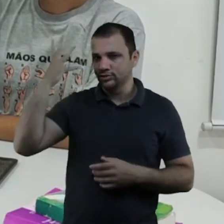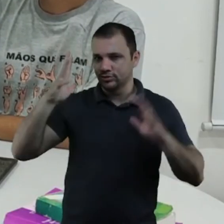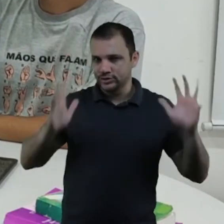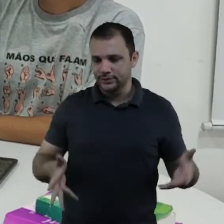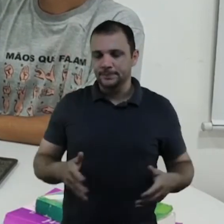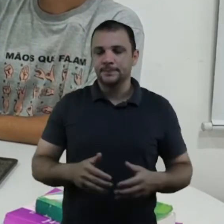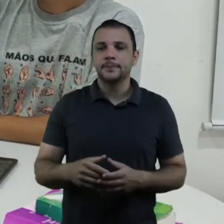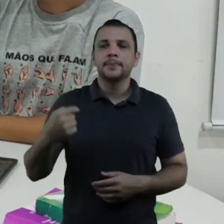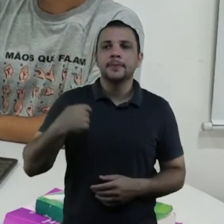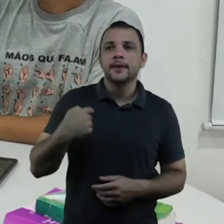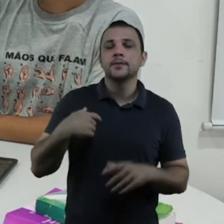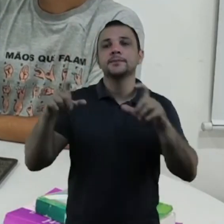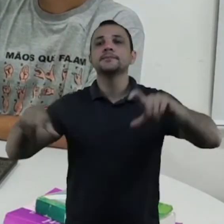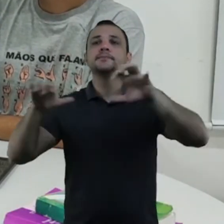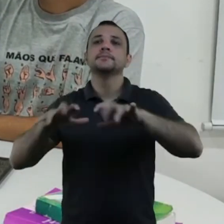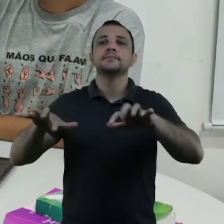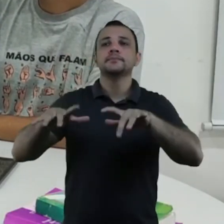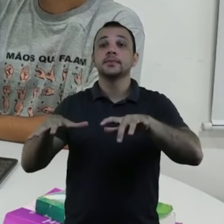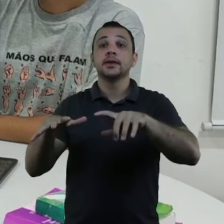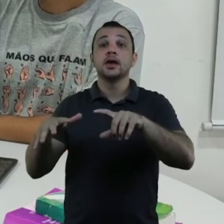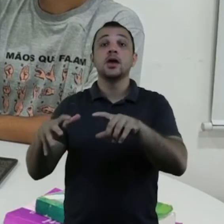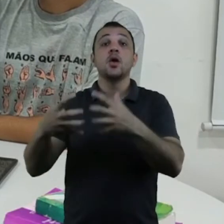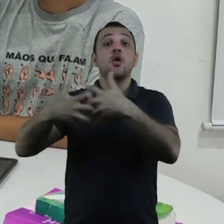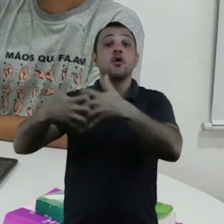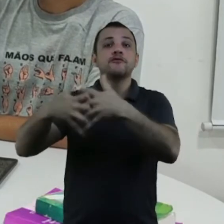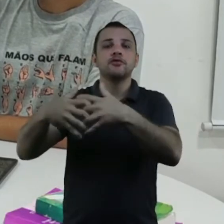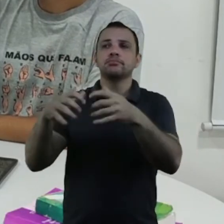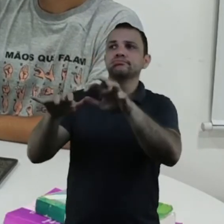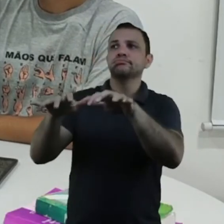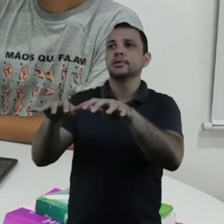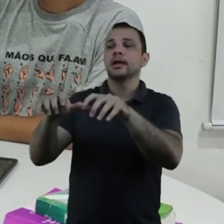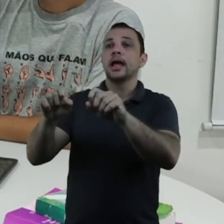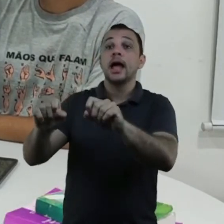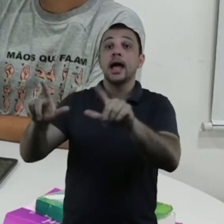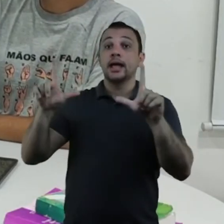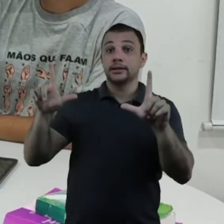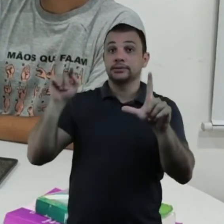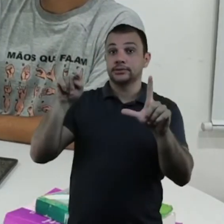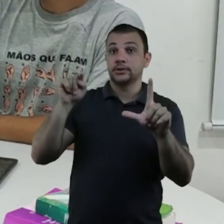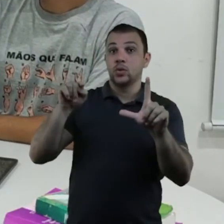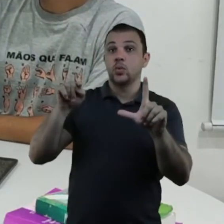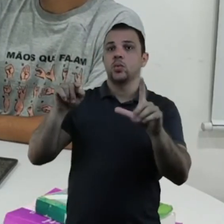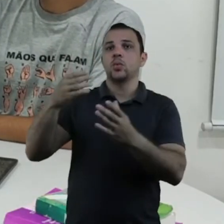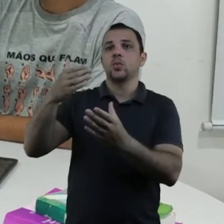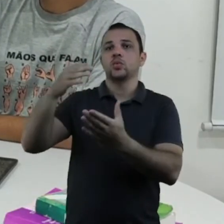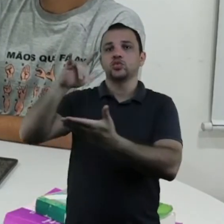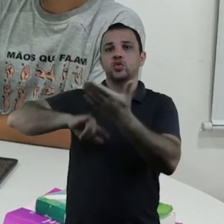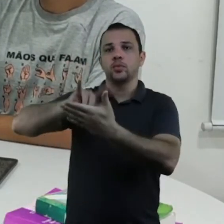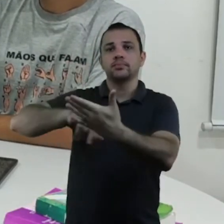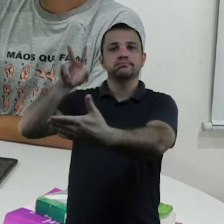fui mexer na configuração do computador, eu fui ler em voz alta um arquivo, ativei o